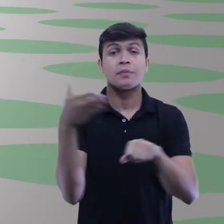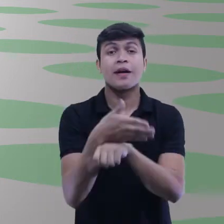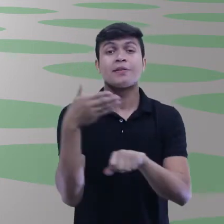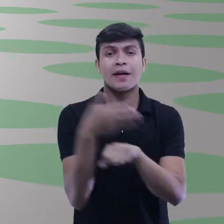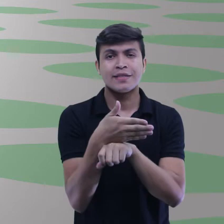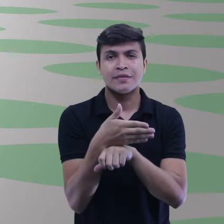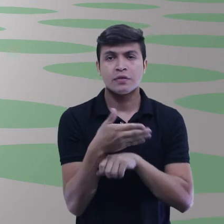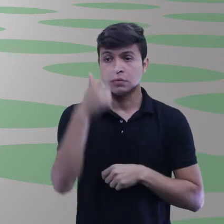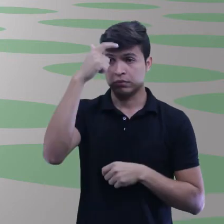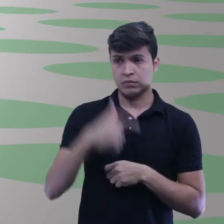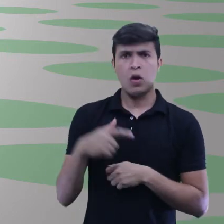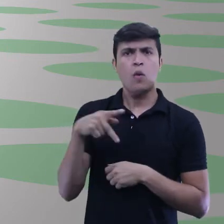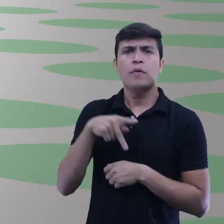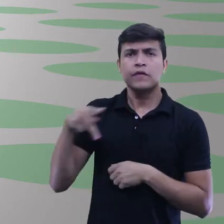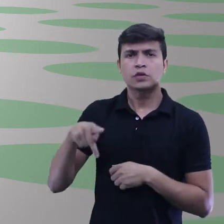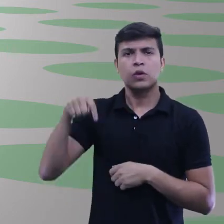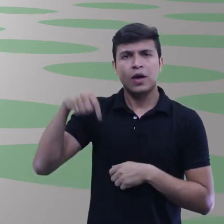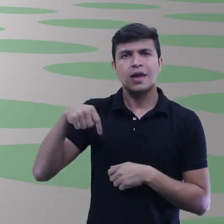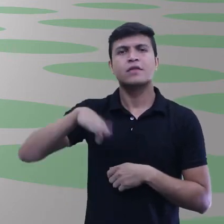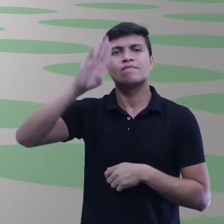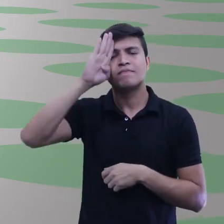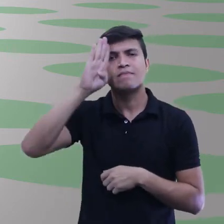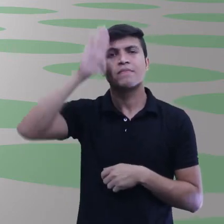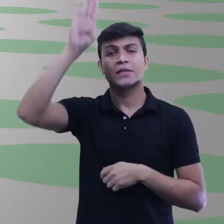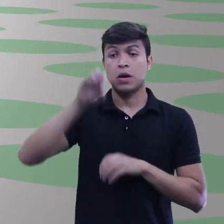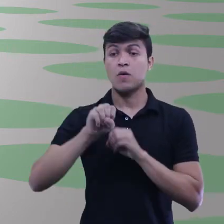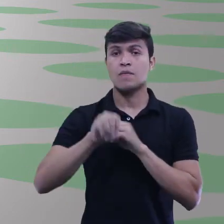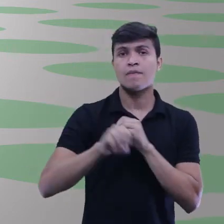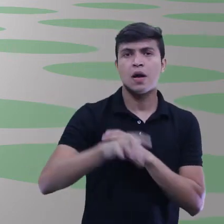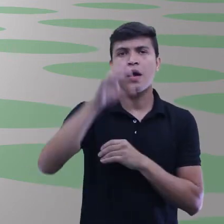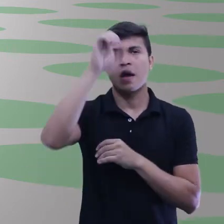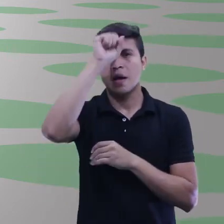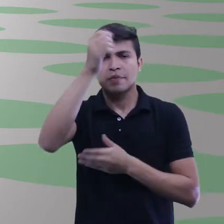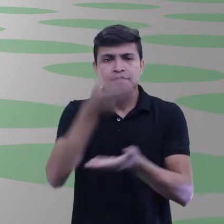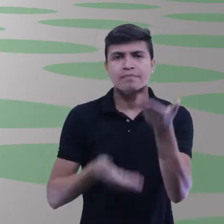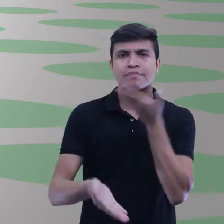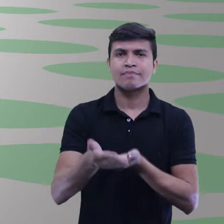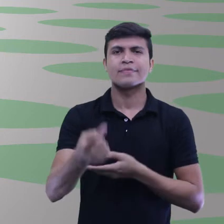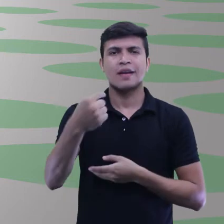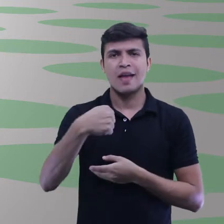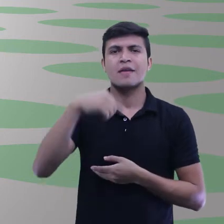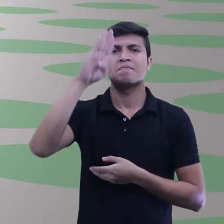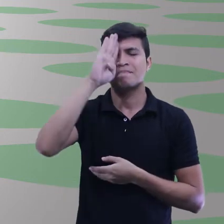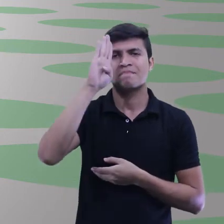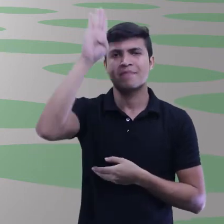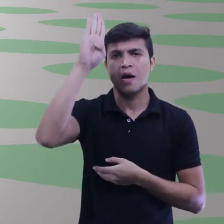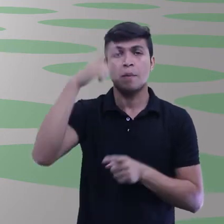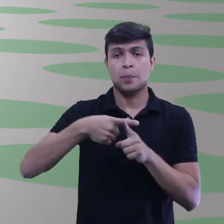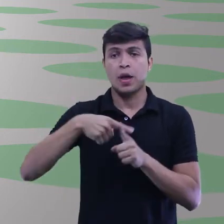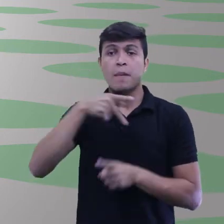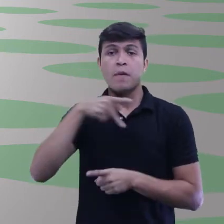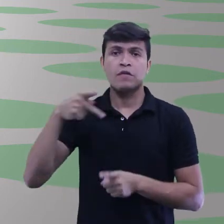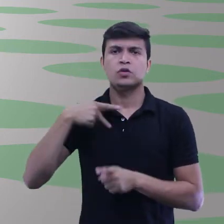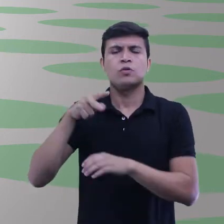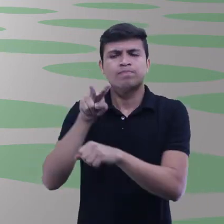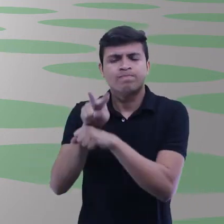assim, o educador um elemento central no processo de ensino-aprendizagem. onde ele vai orientar valores que